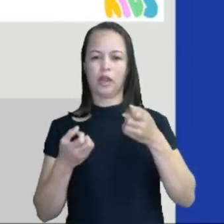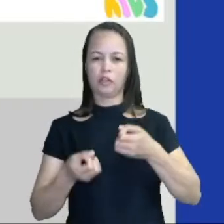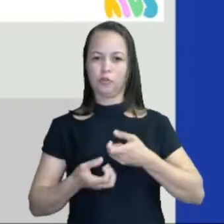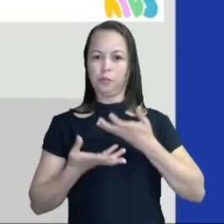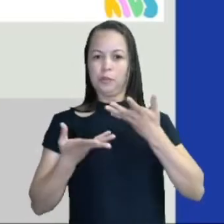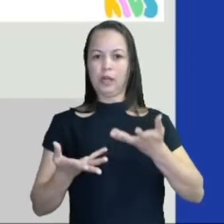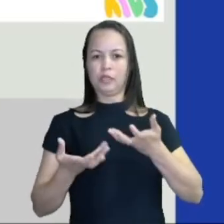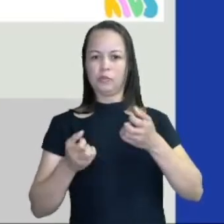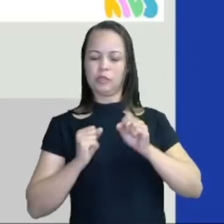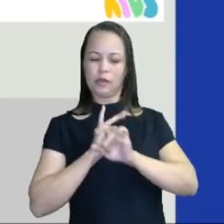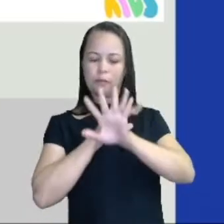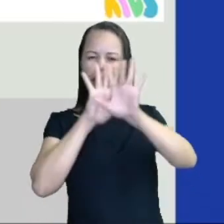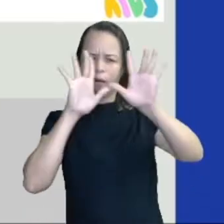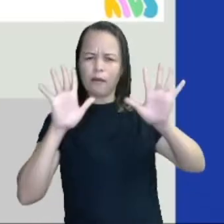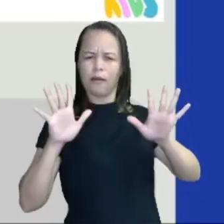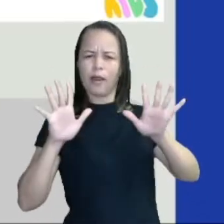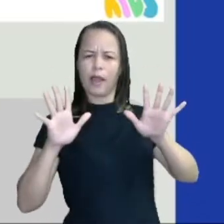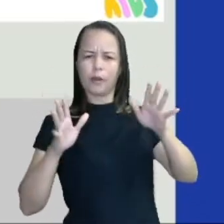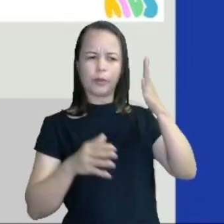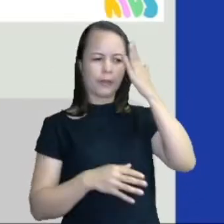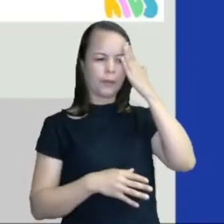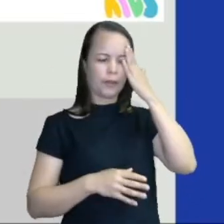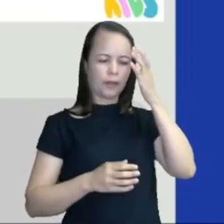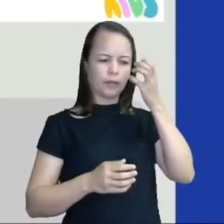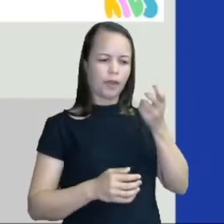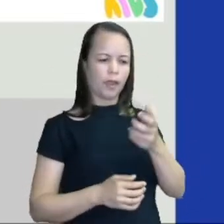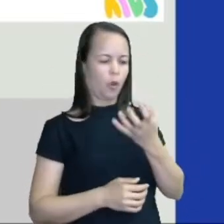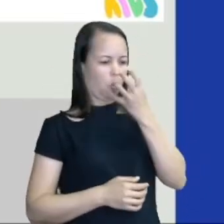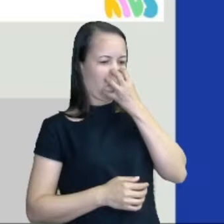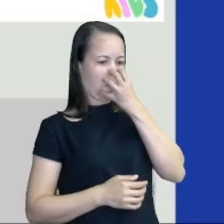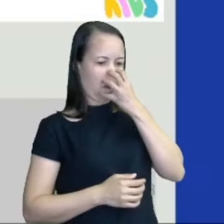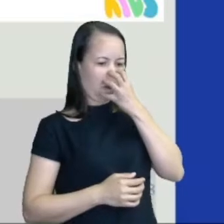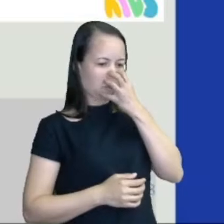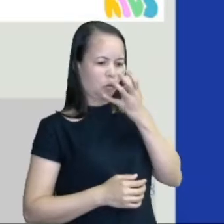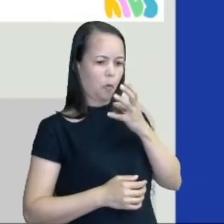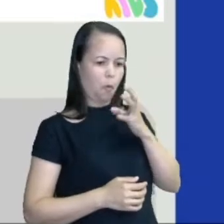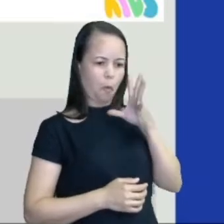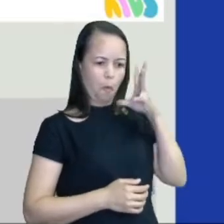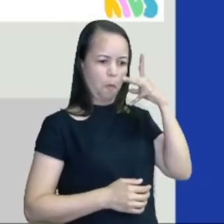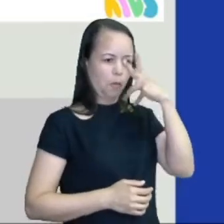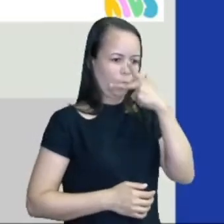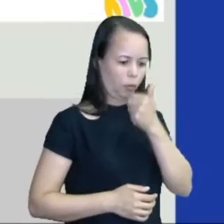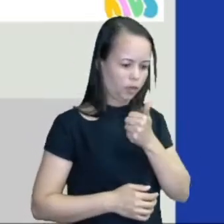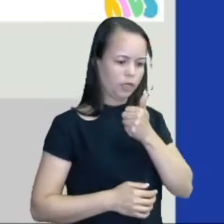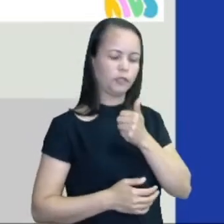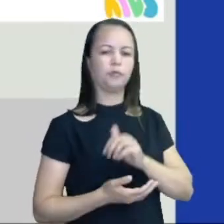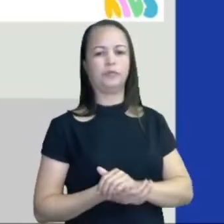Para deixar claro, eu utilizo o ponto de